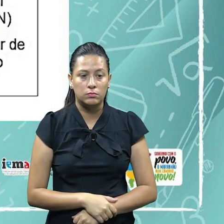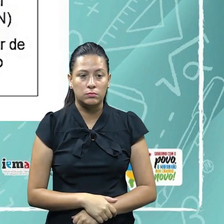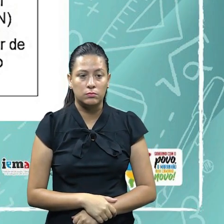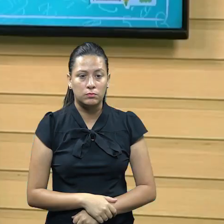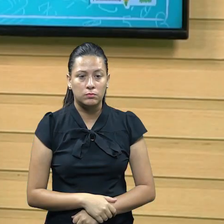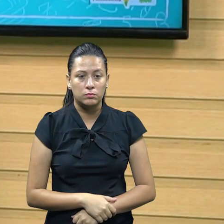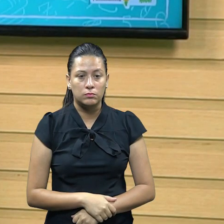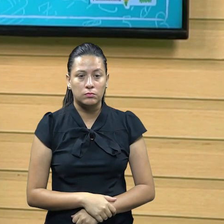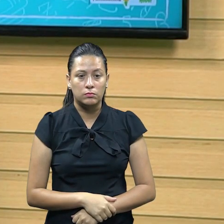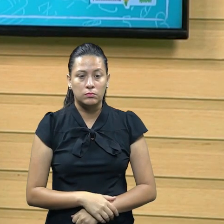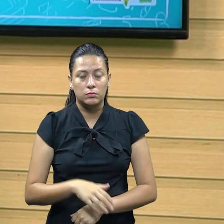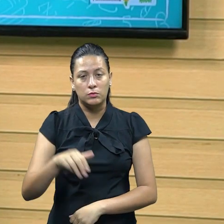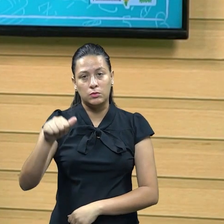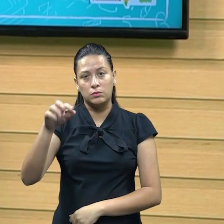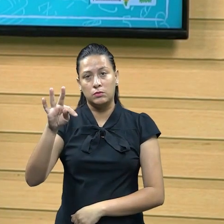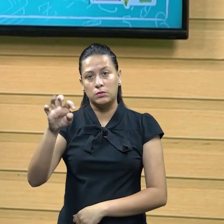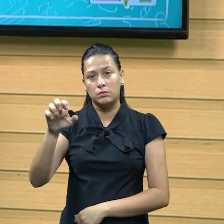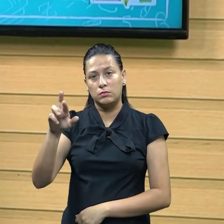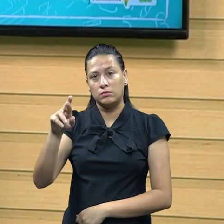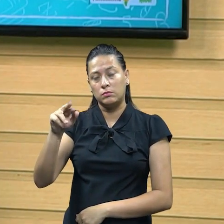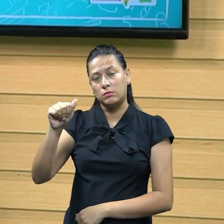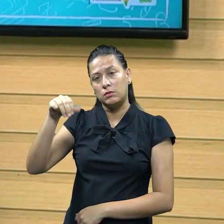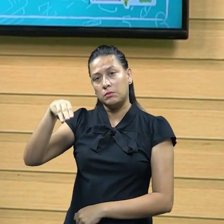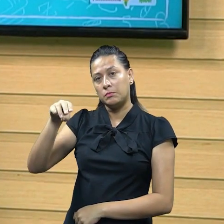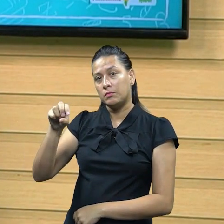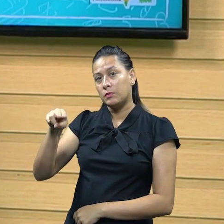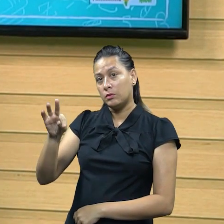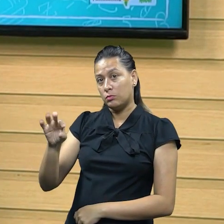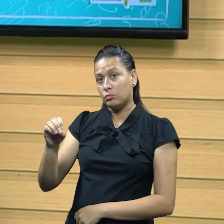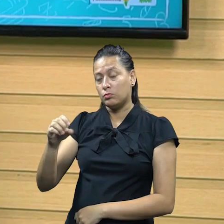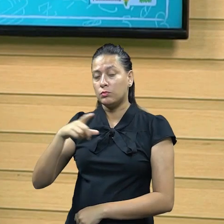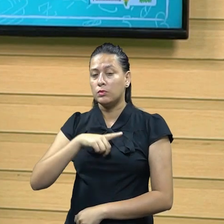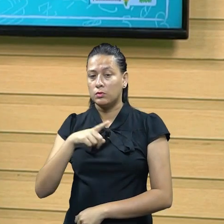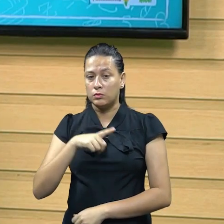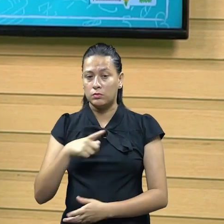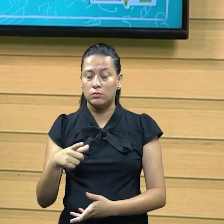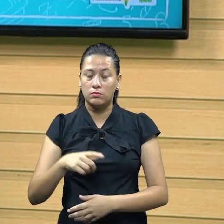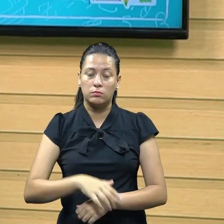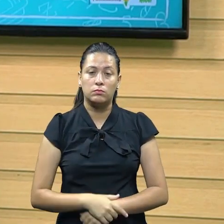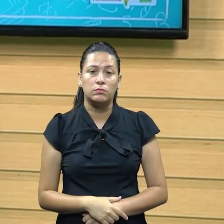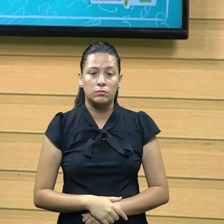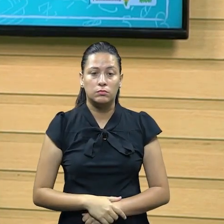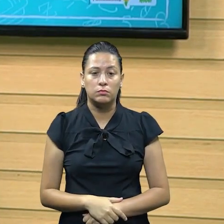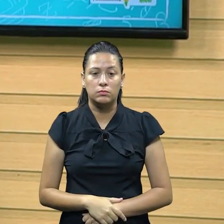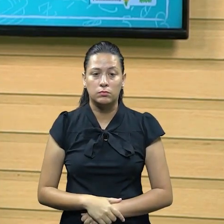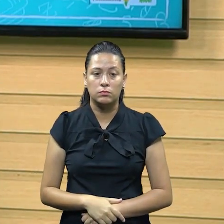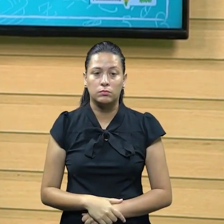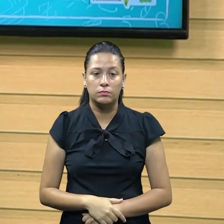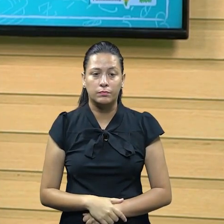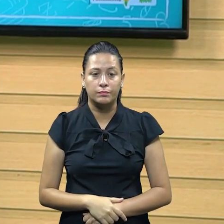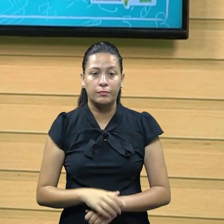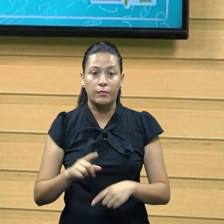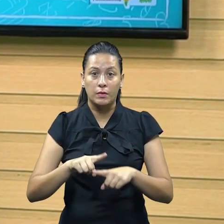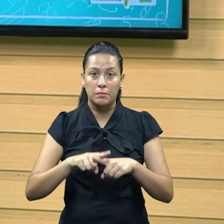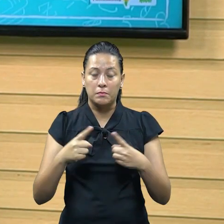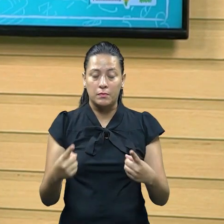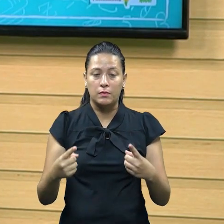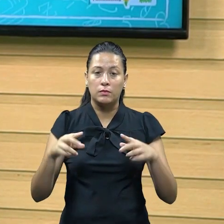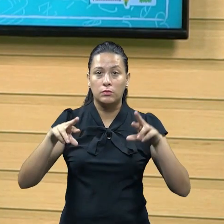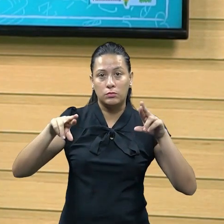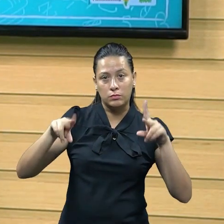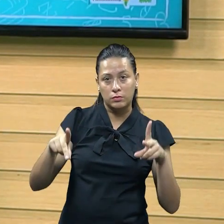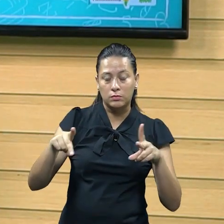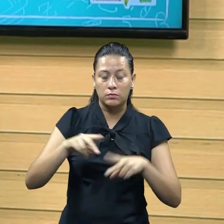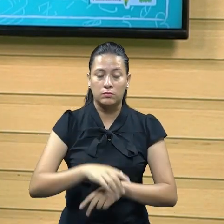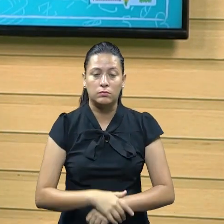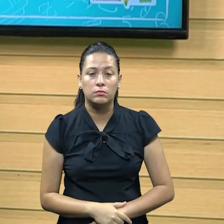ponto em que nós temos o neutro, no mesmo ponto, porém não é o mesmo condutor, é um